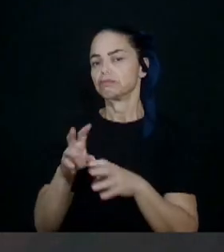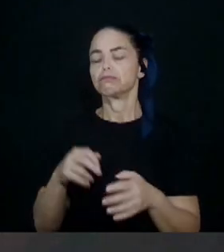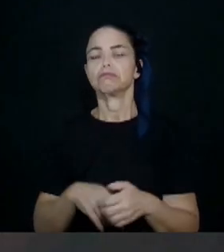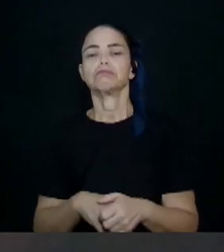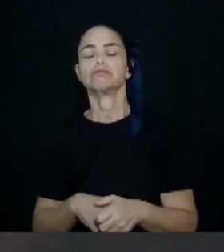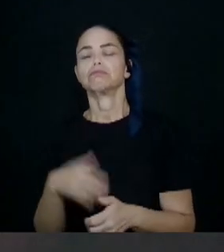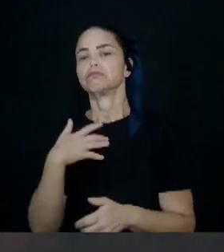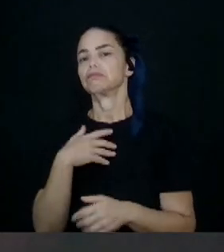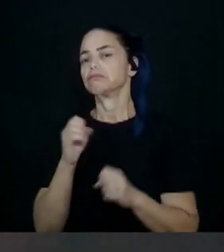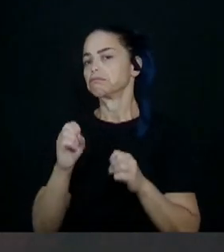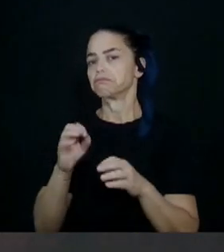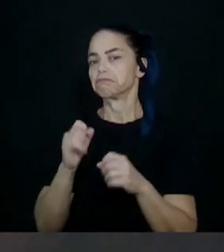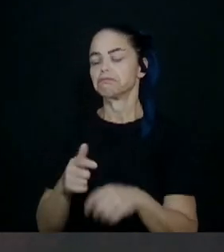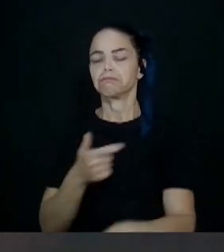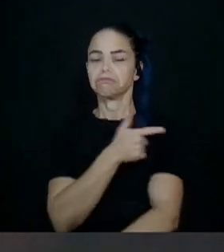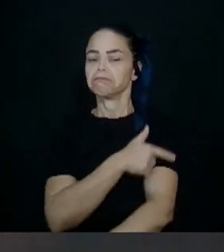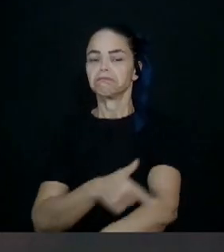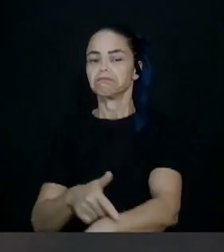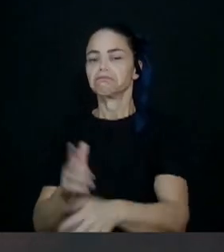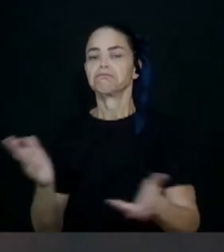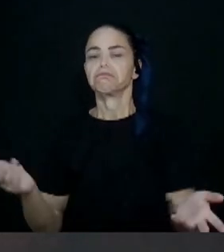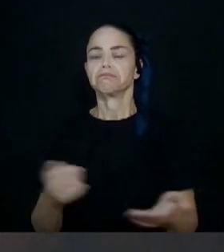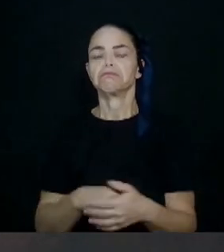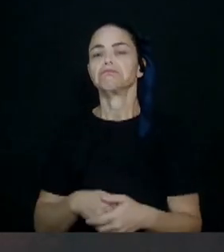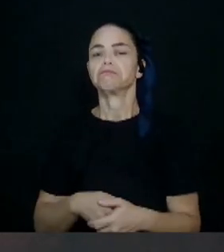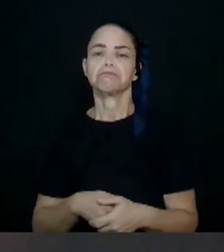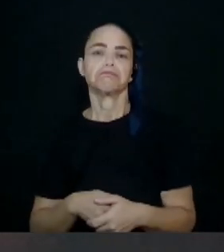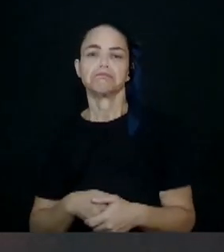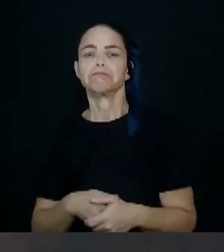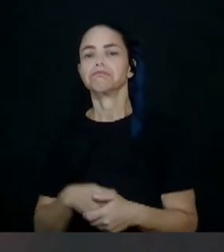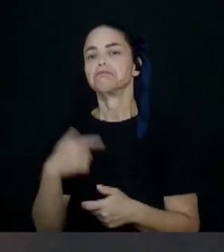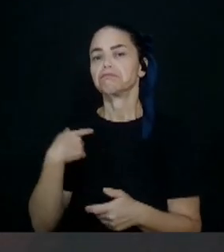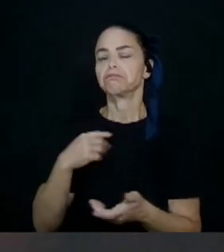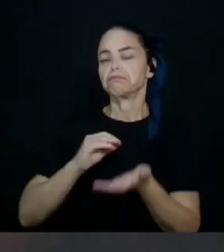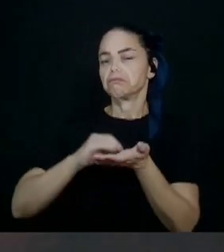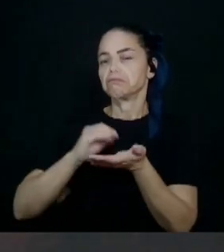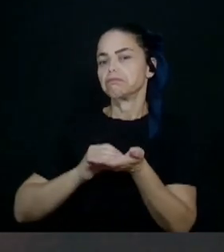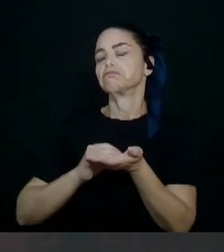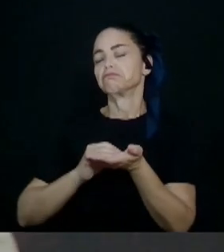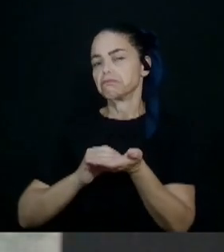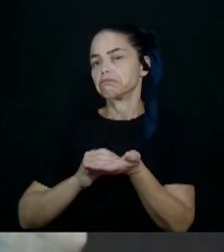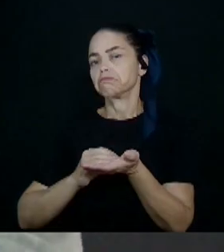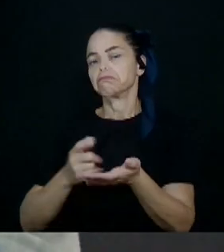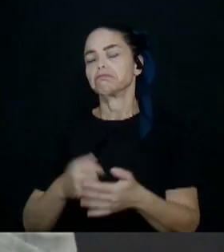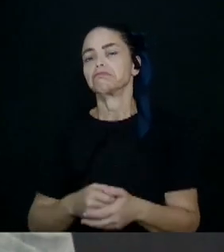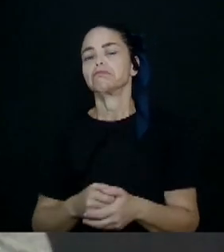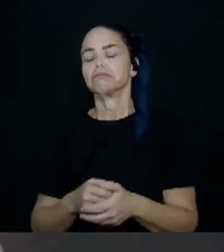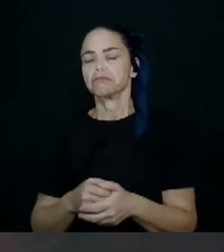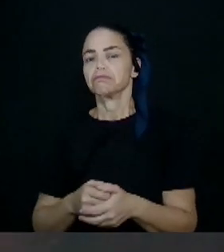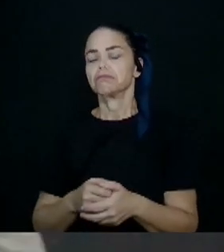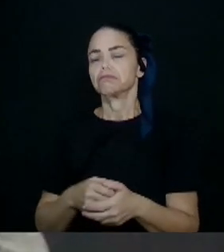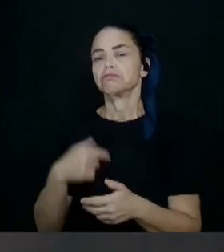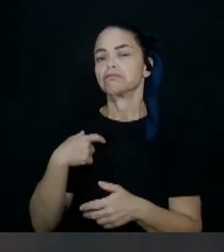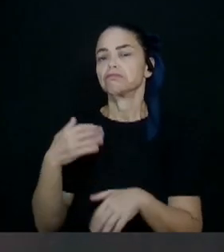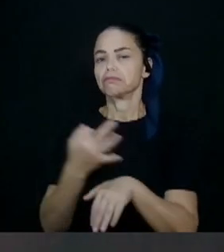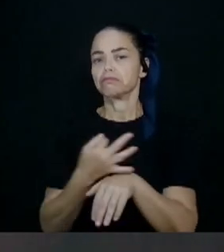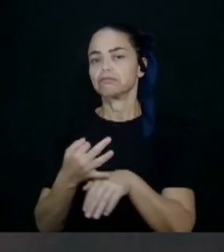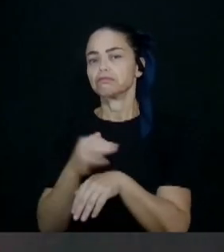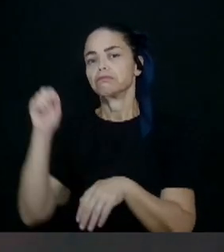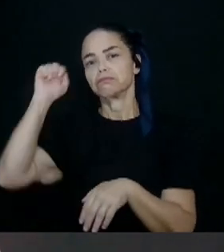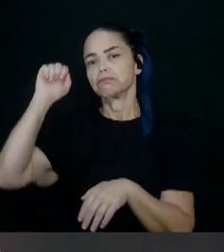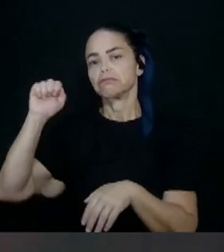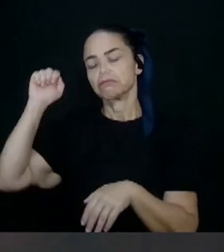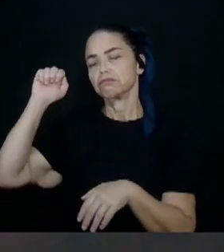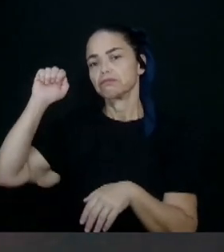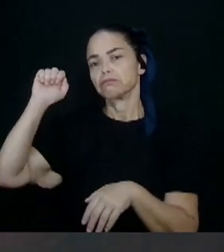educação, acabou. O que falta, de novo, voltando, né? Eu tive agora as férias na Europa, passei né, por alguns países.